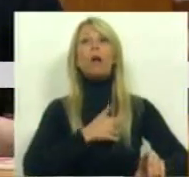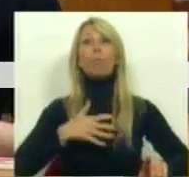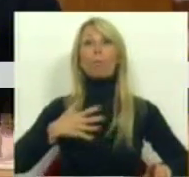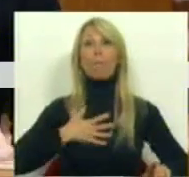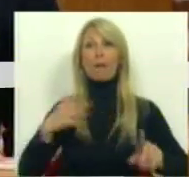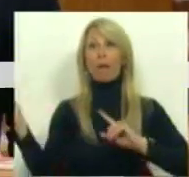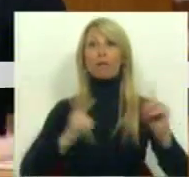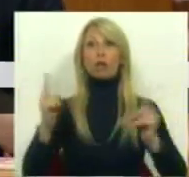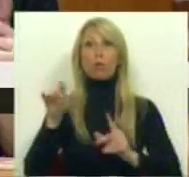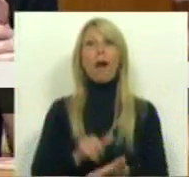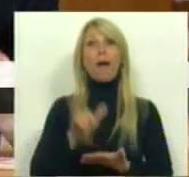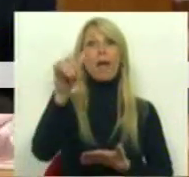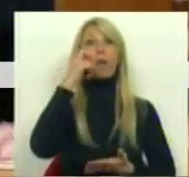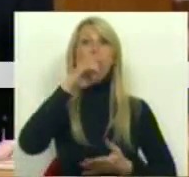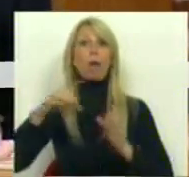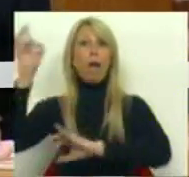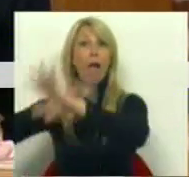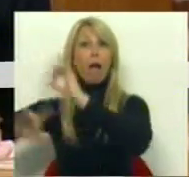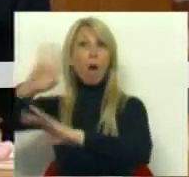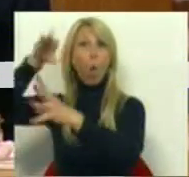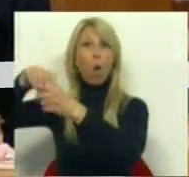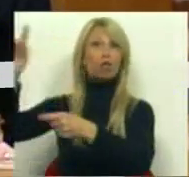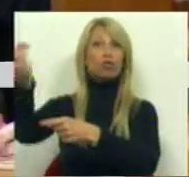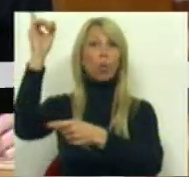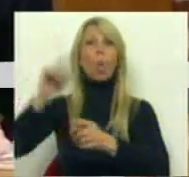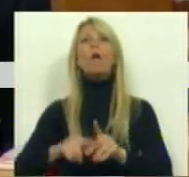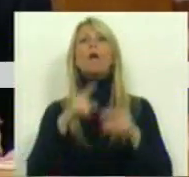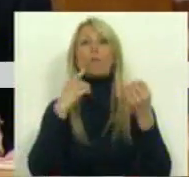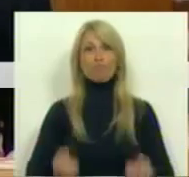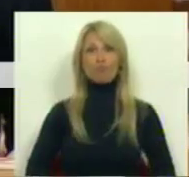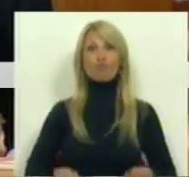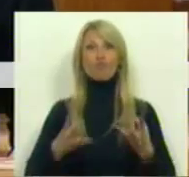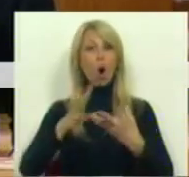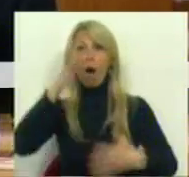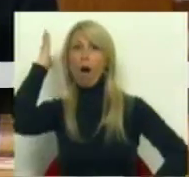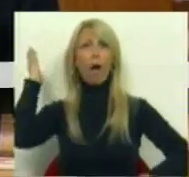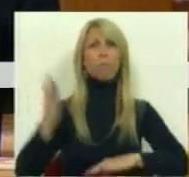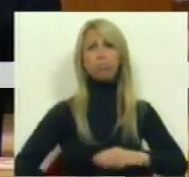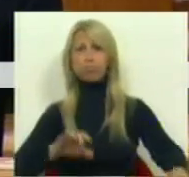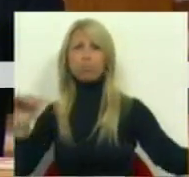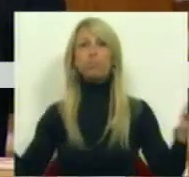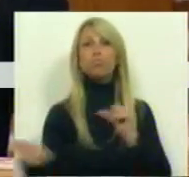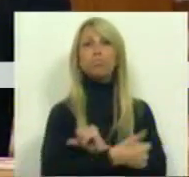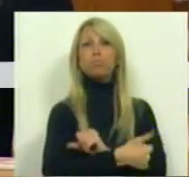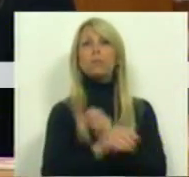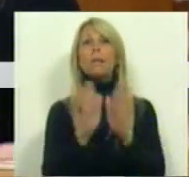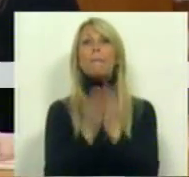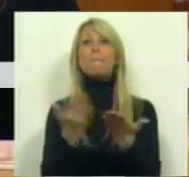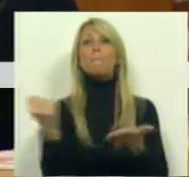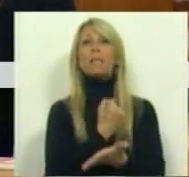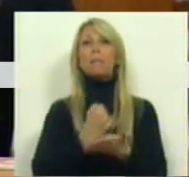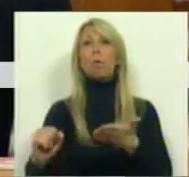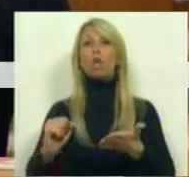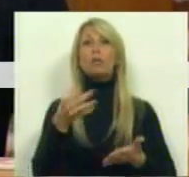europeias por não comunitários e conseguiu, num volte-face quase cinematográfico, um passaporte polaco e abriu